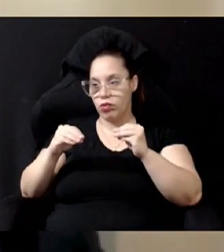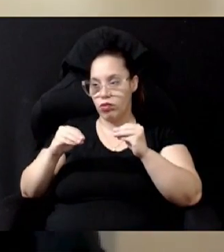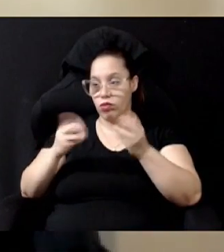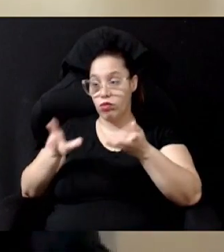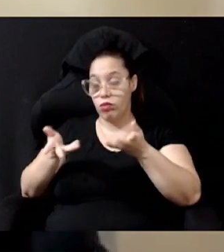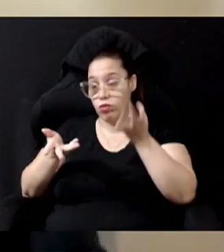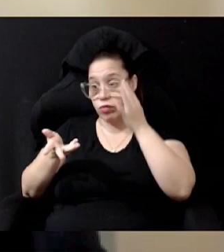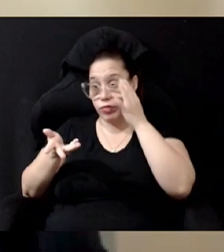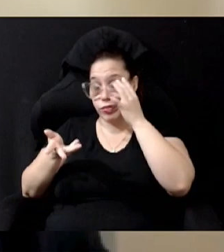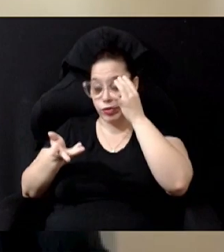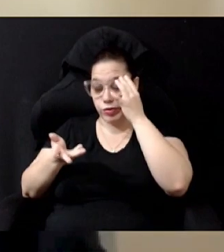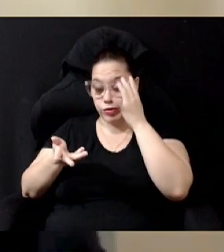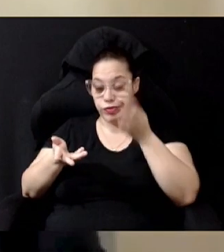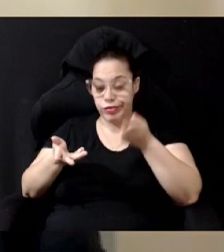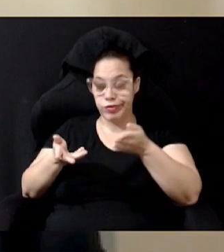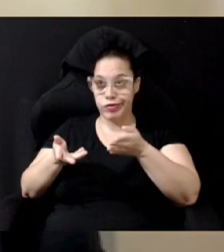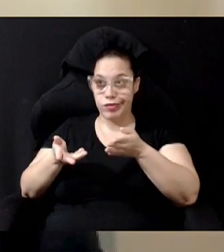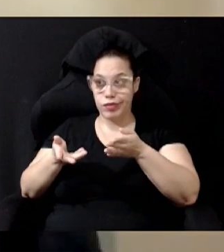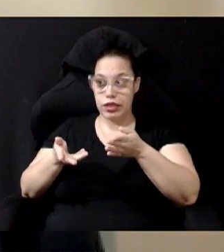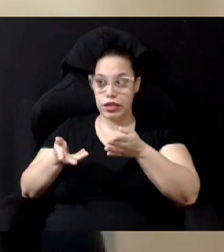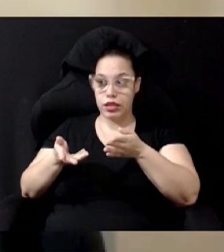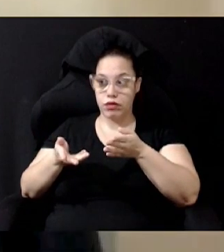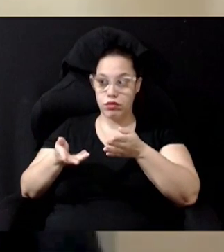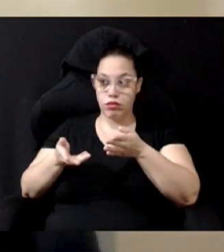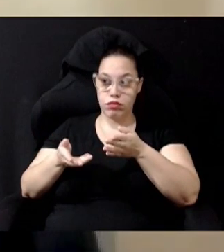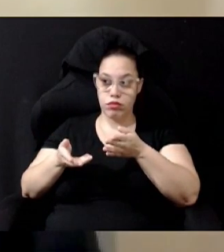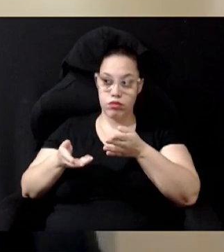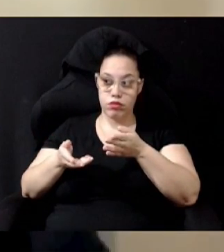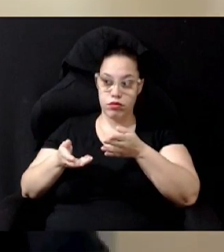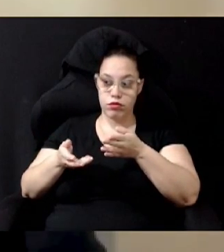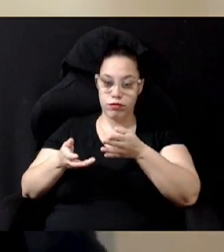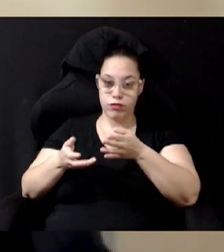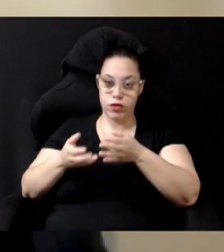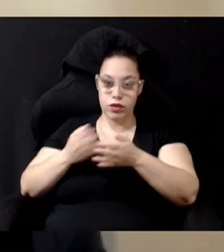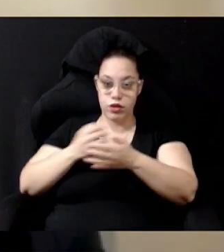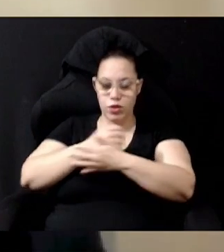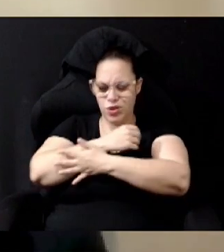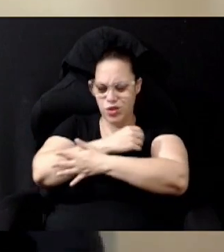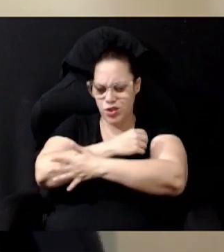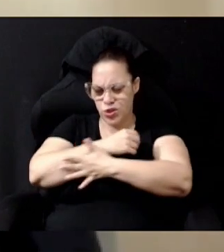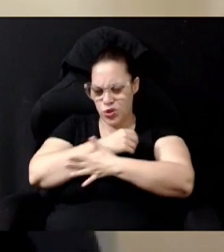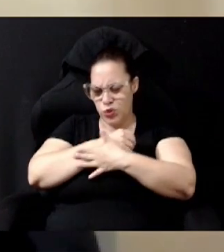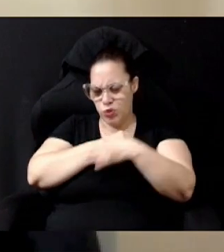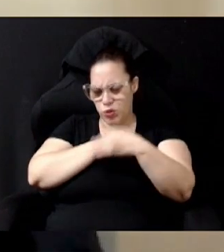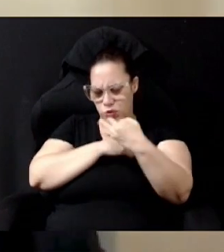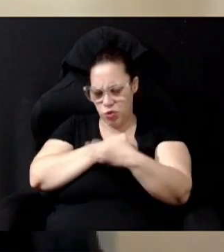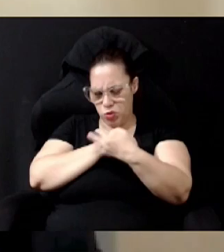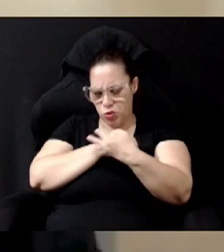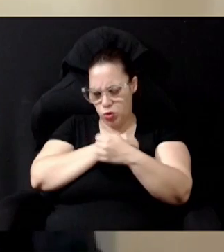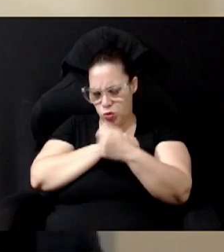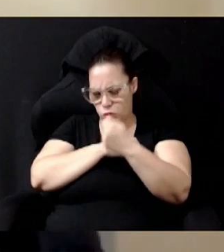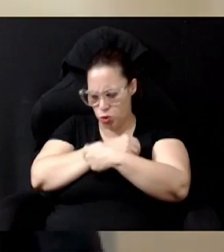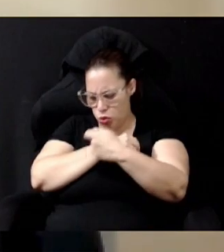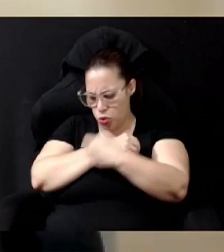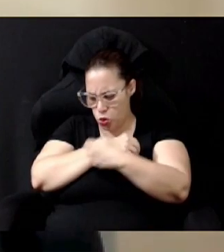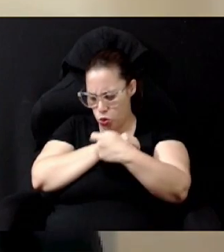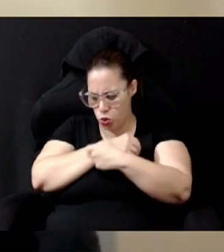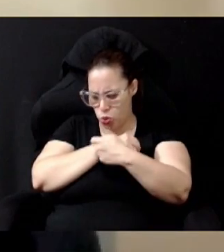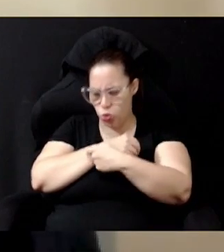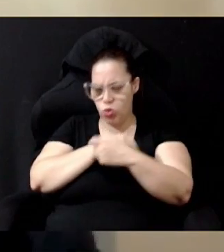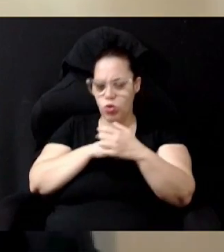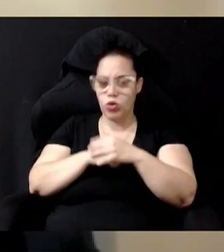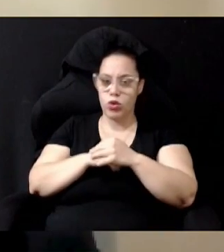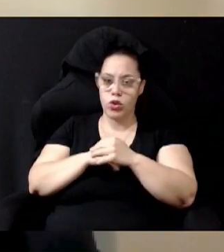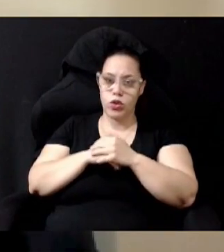Mas também é uma rigidez muscular, uma rigidez corporal, uma lentificação